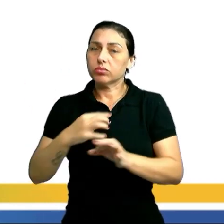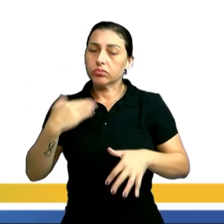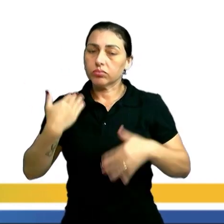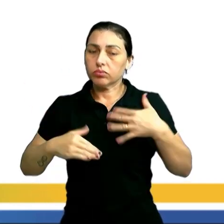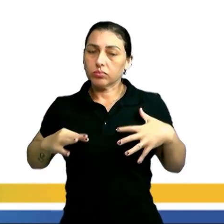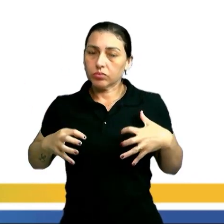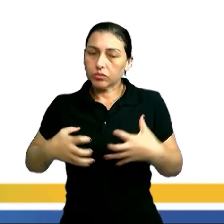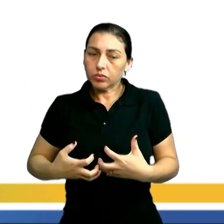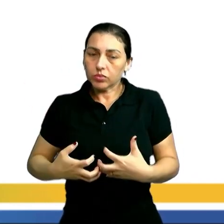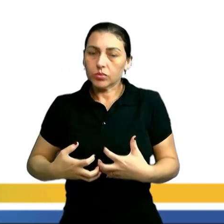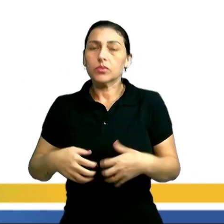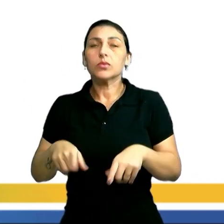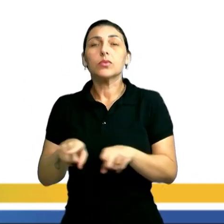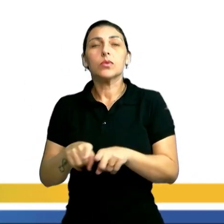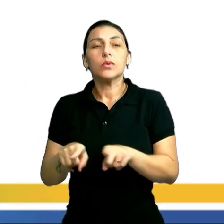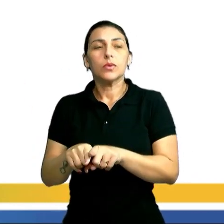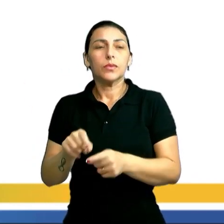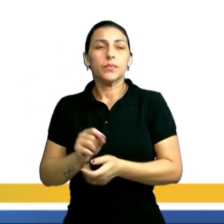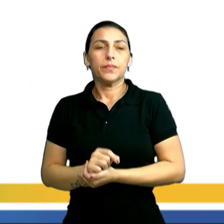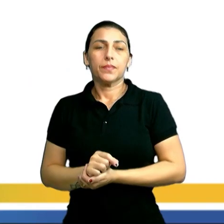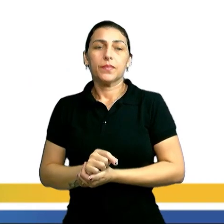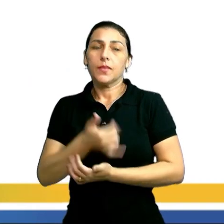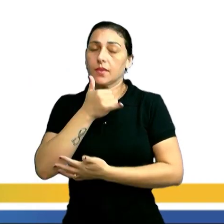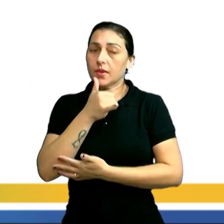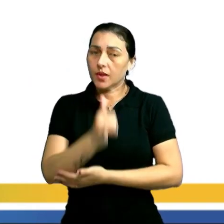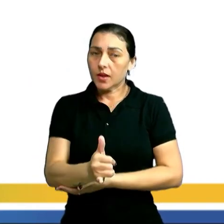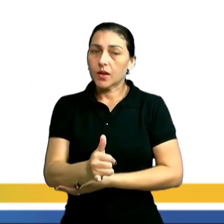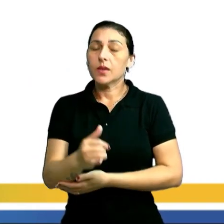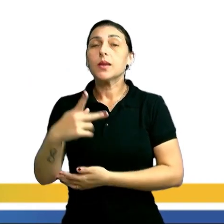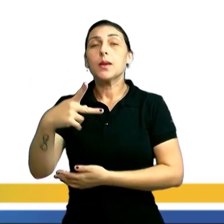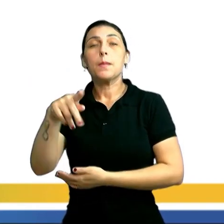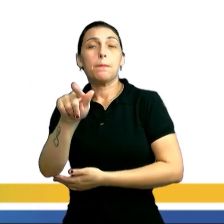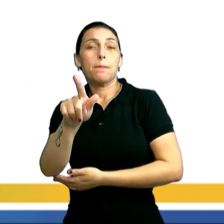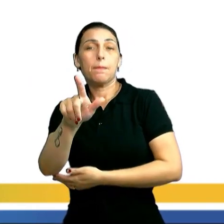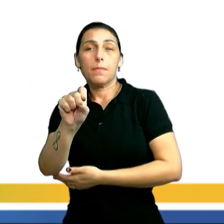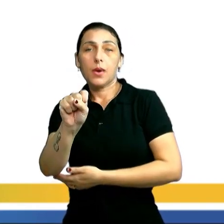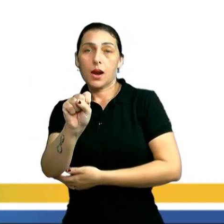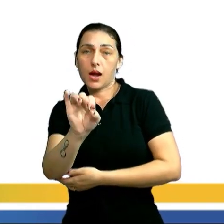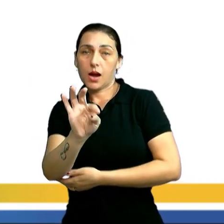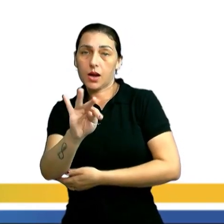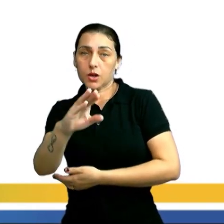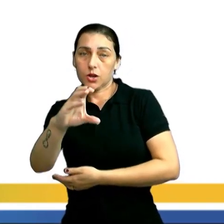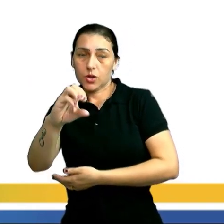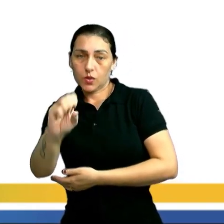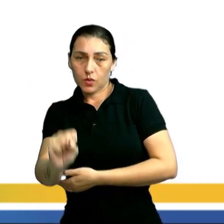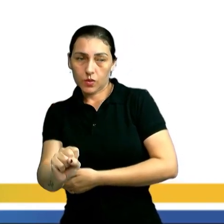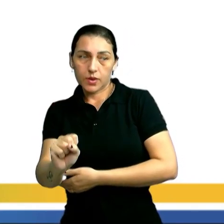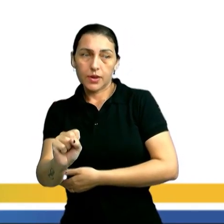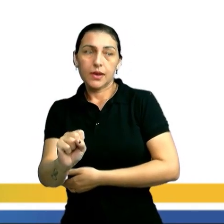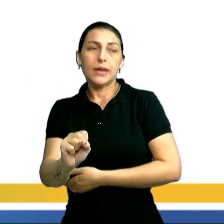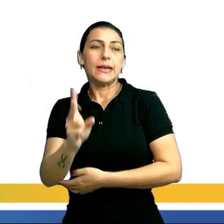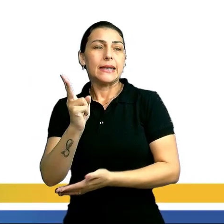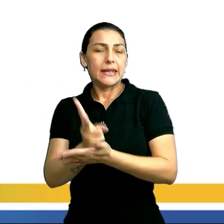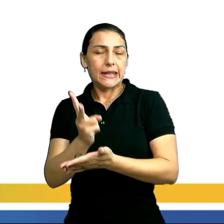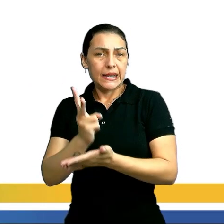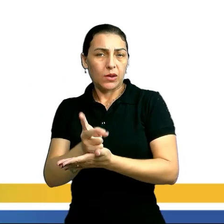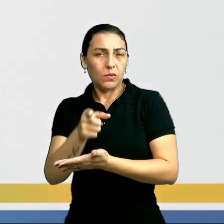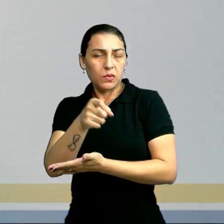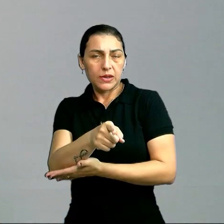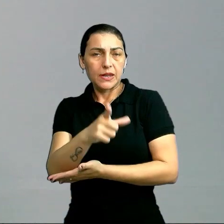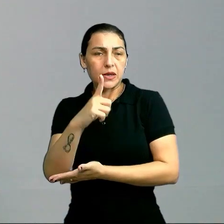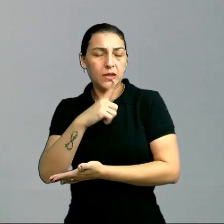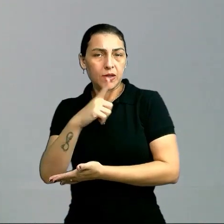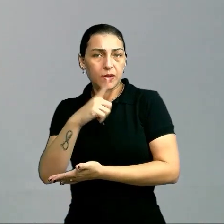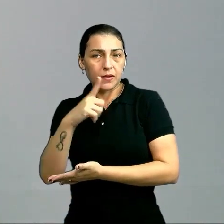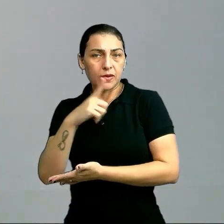organismo. Tais componentes energéticos e plásticos são, respectivamente, sempre que vocês